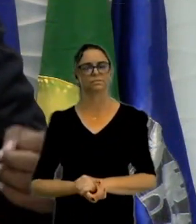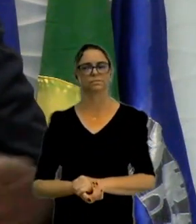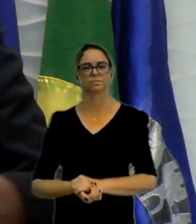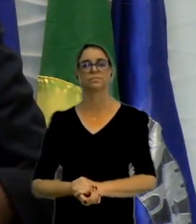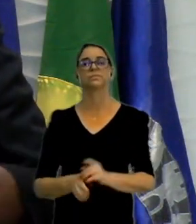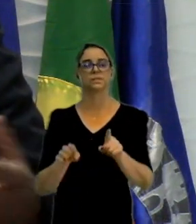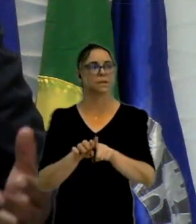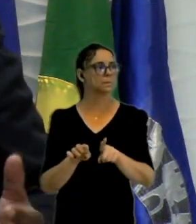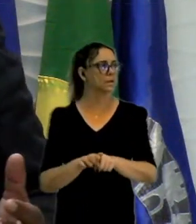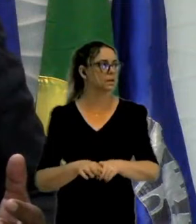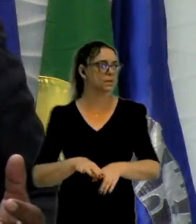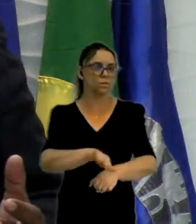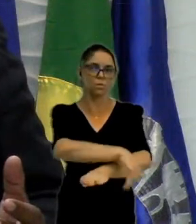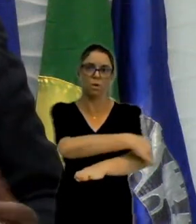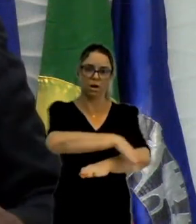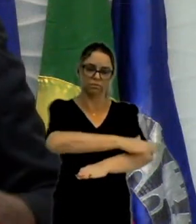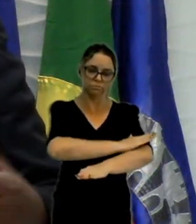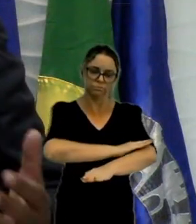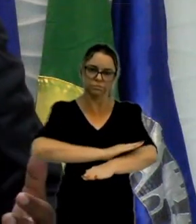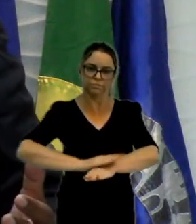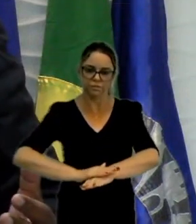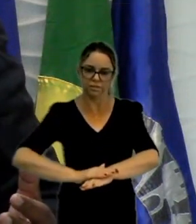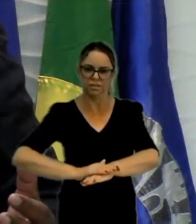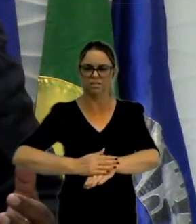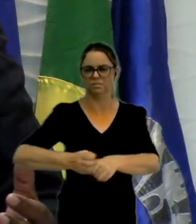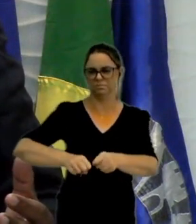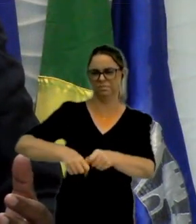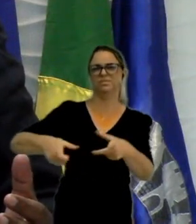Calçamento estourado tem vários, em várias ruas.